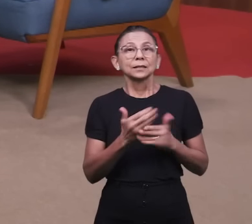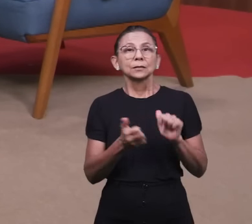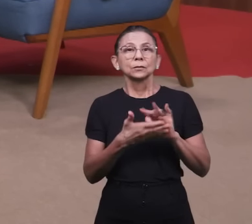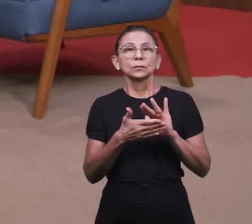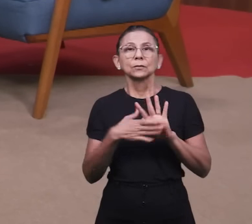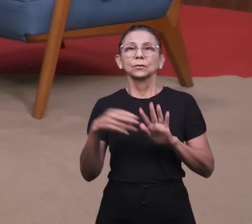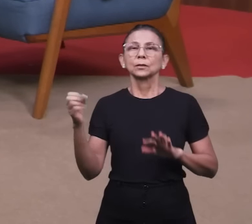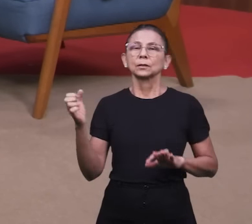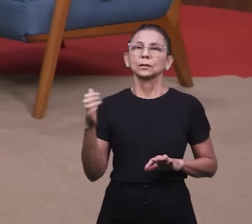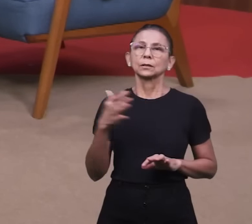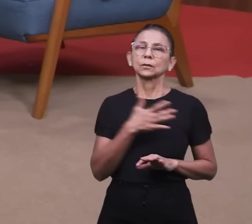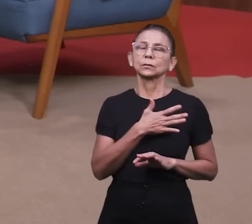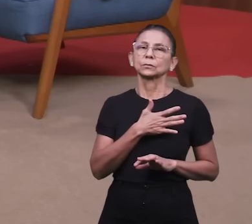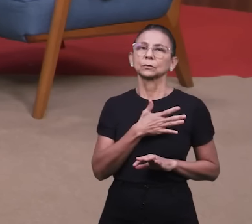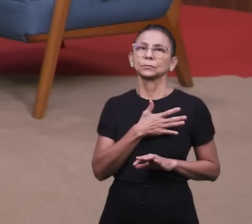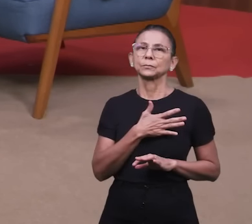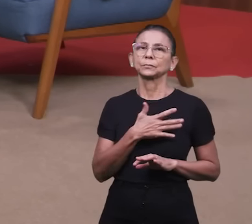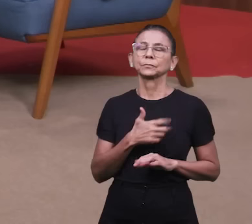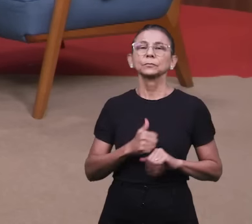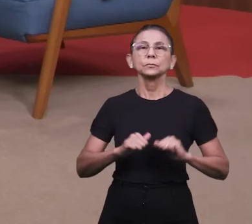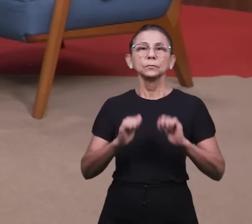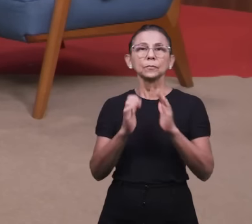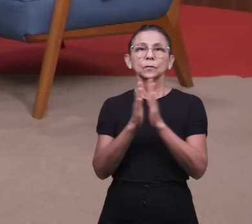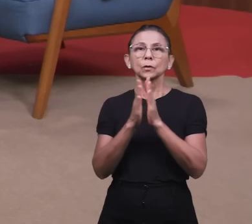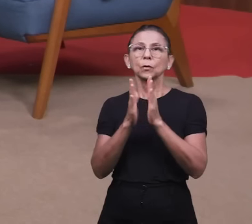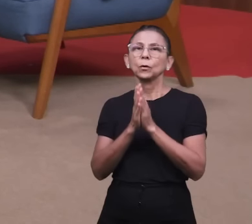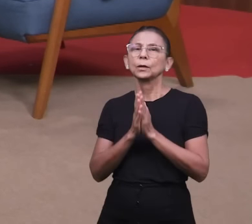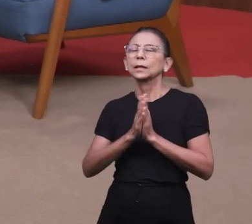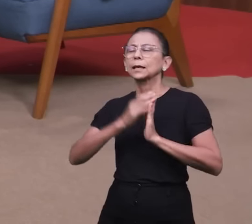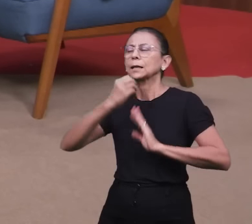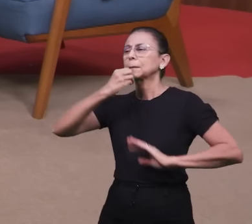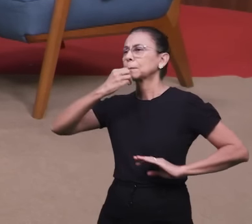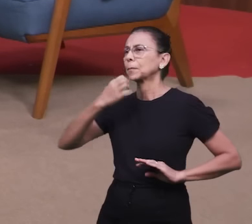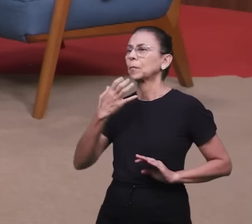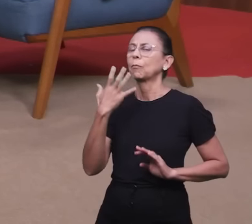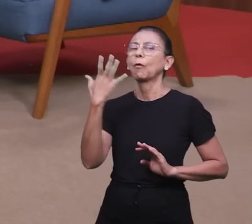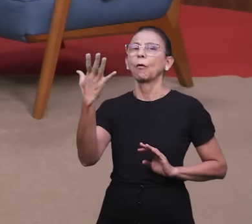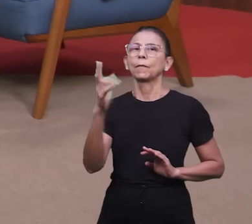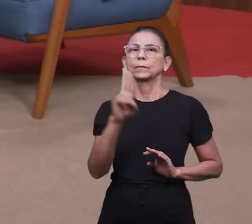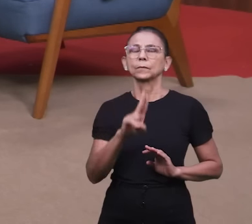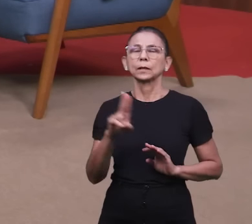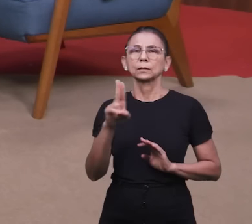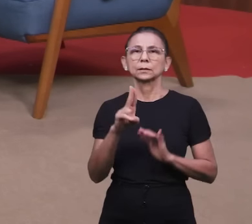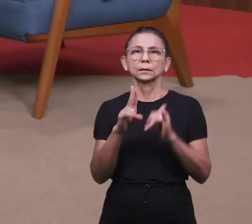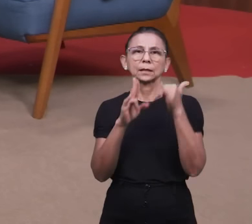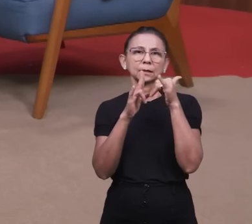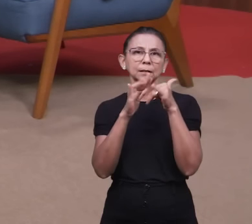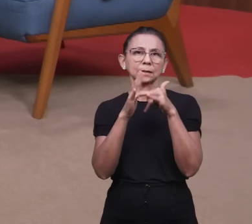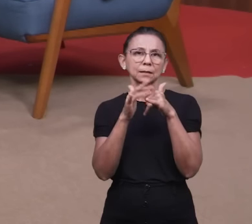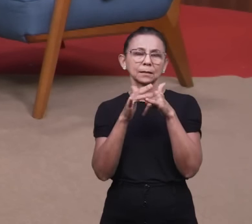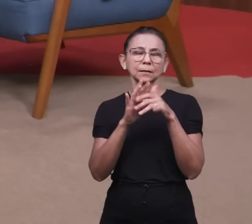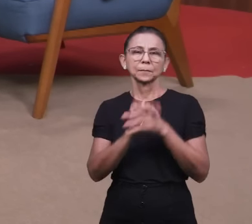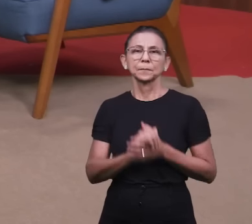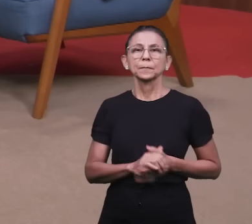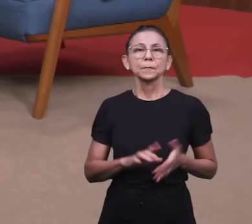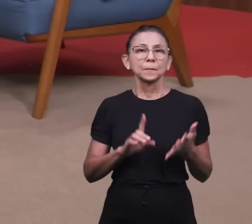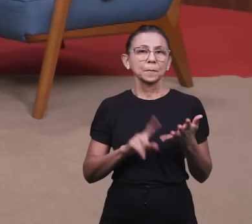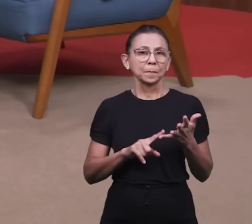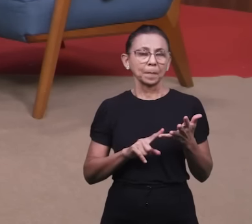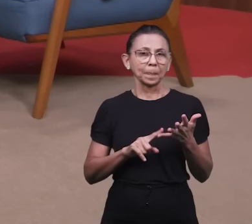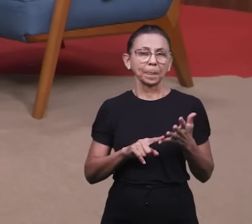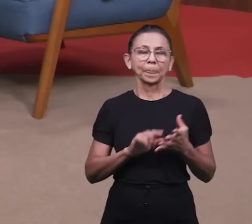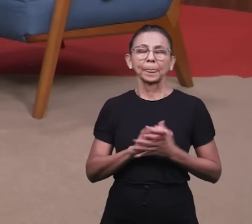um novo louvor que é o hino orar faz bem e o primeiro instrumento será a escaleta